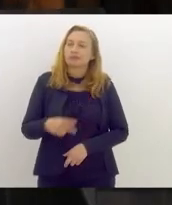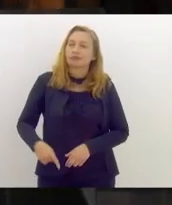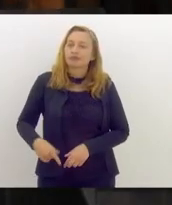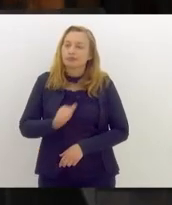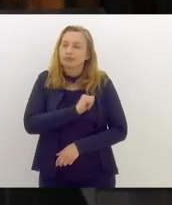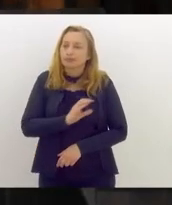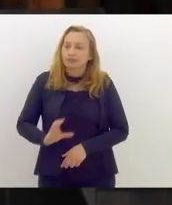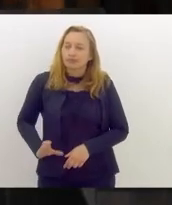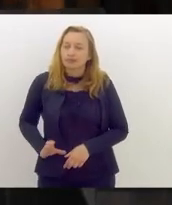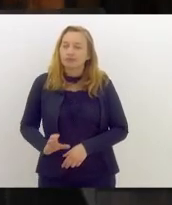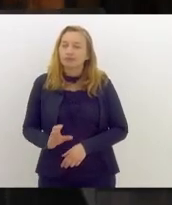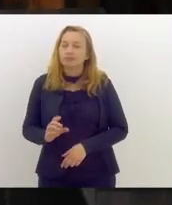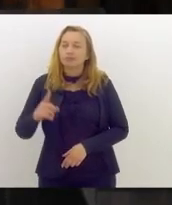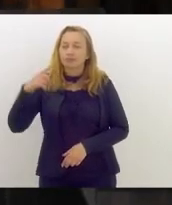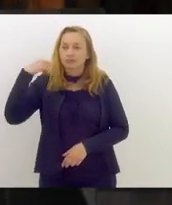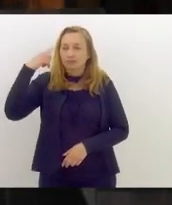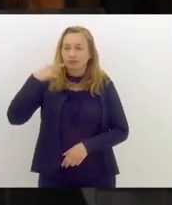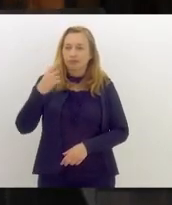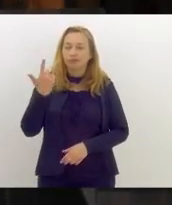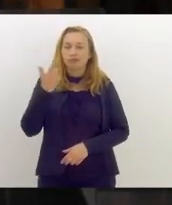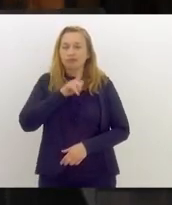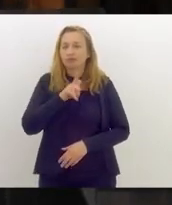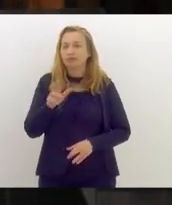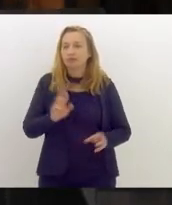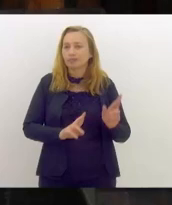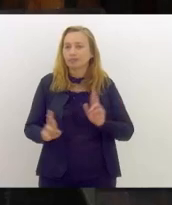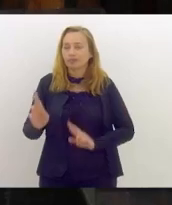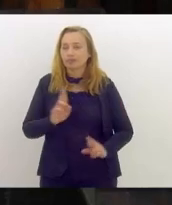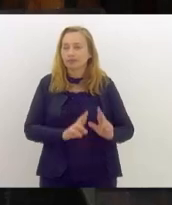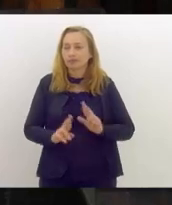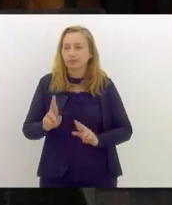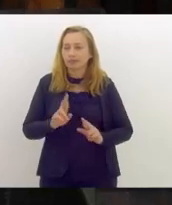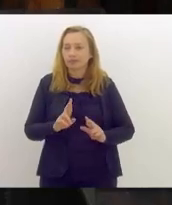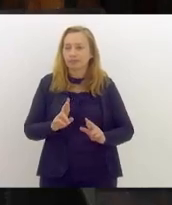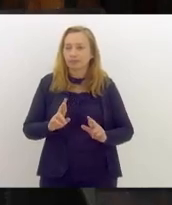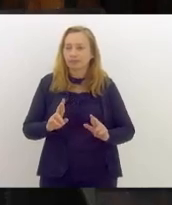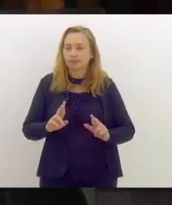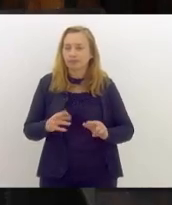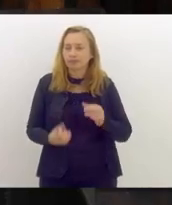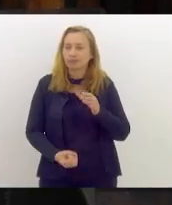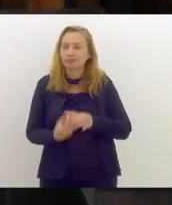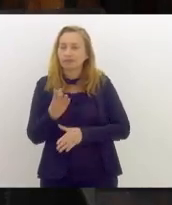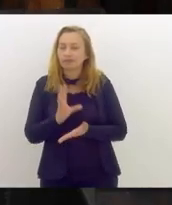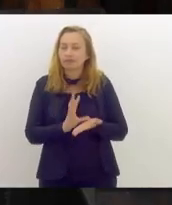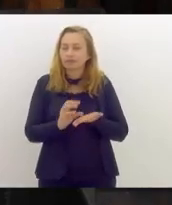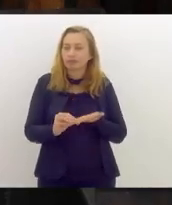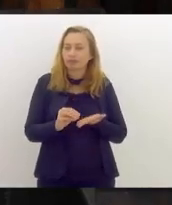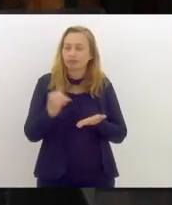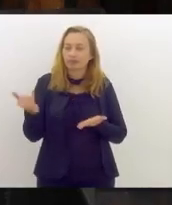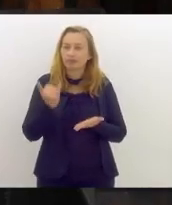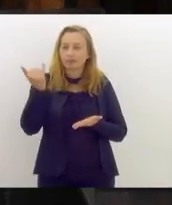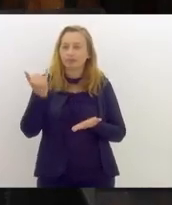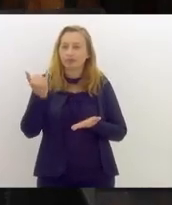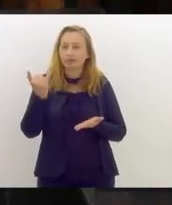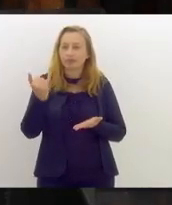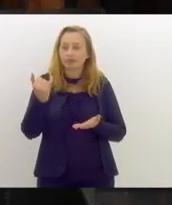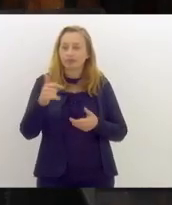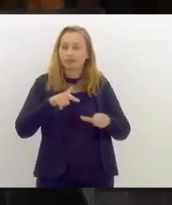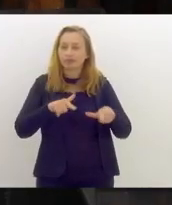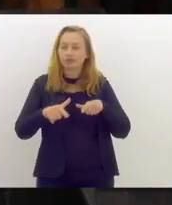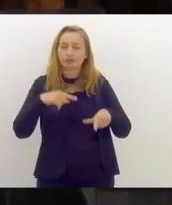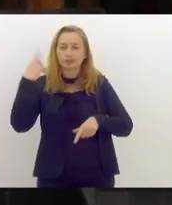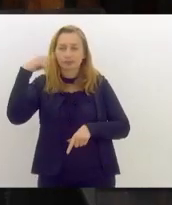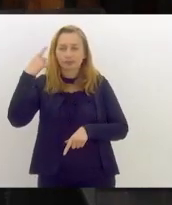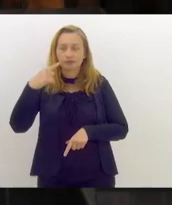ao lado dos Advogados conseguiu estabelecer uma relação de construção de pautas positivas para advocacia que já renderam muitos frutos